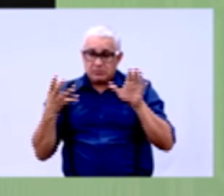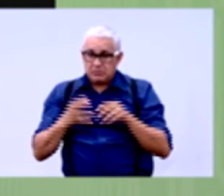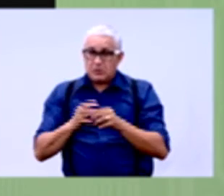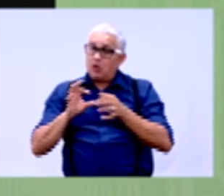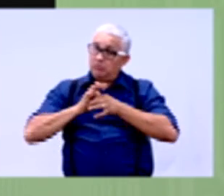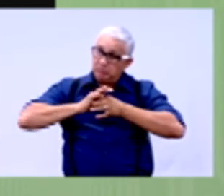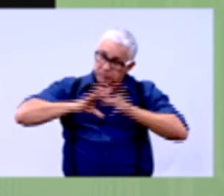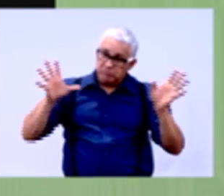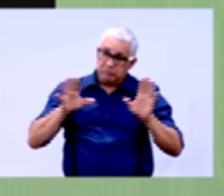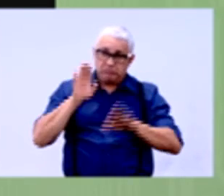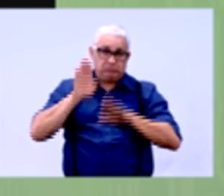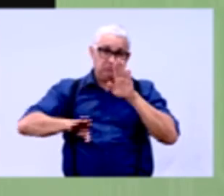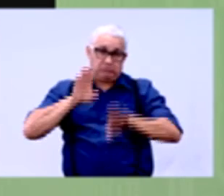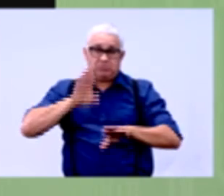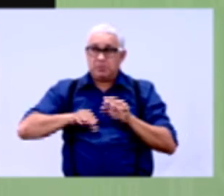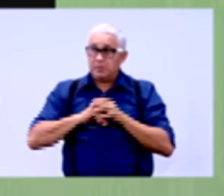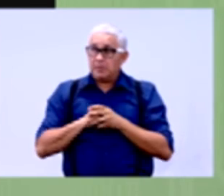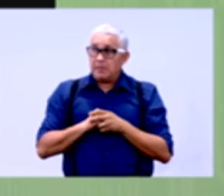permissão